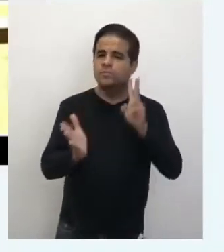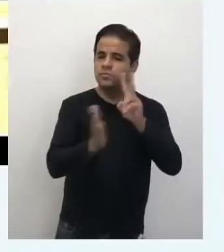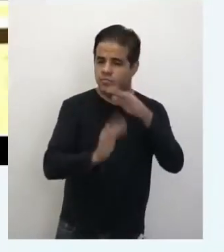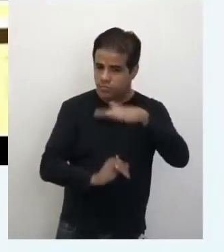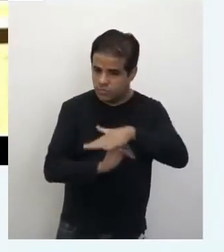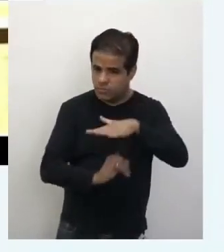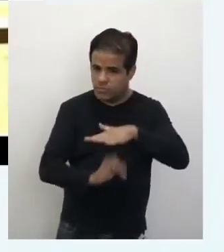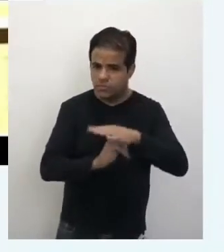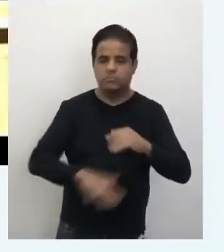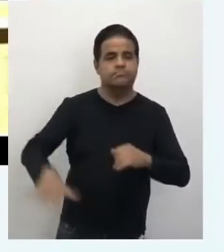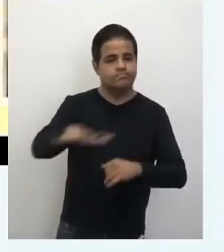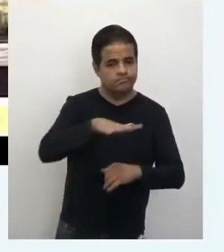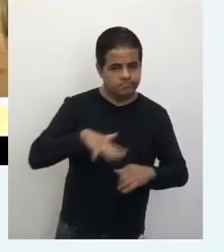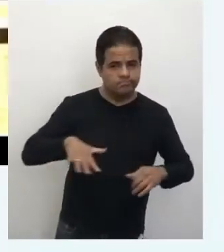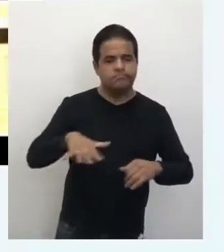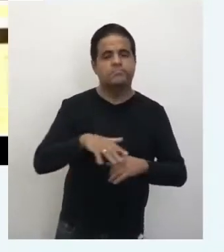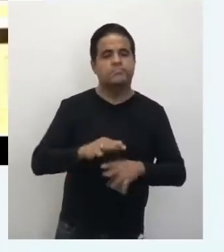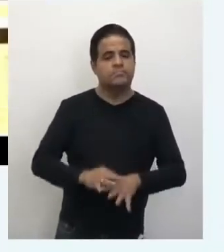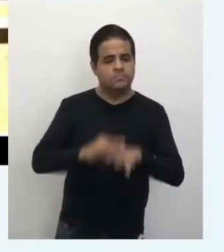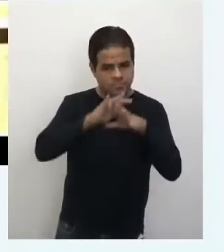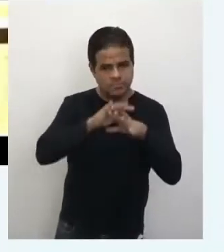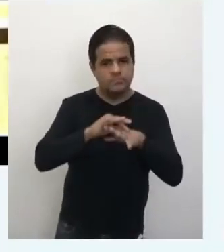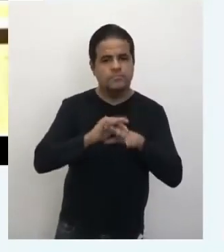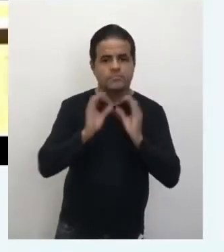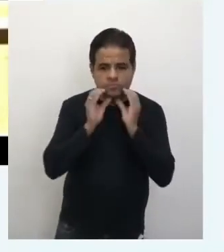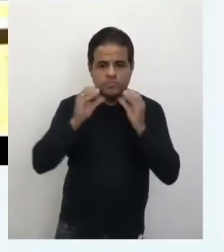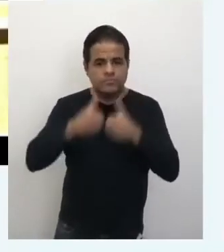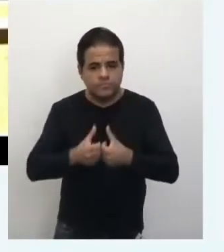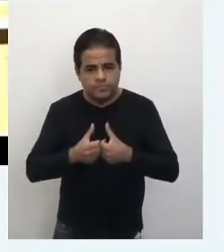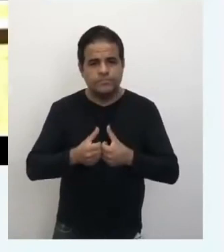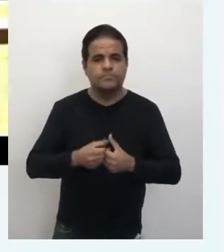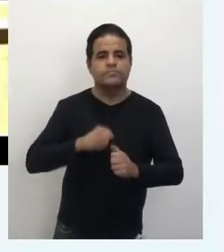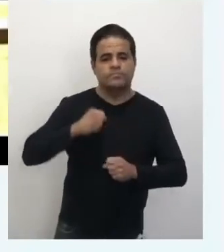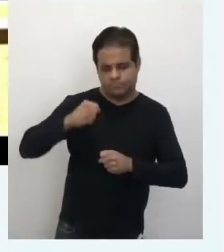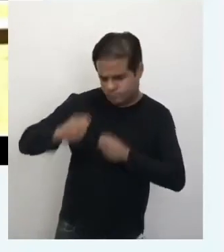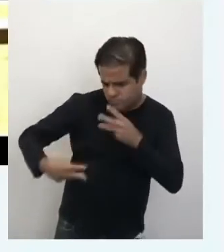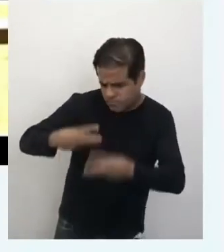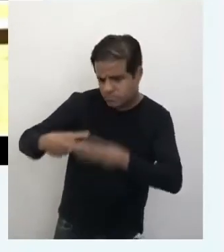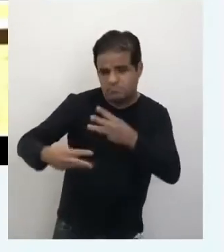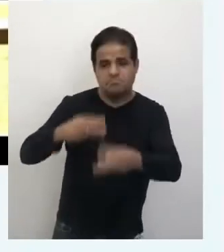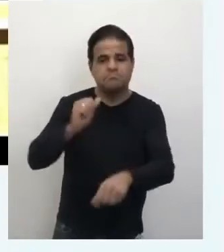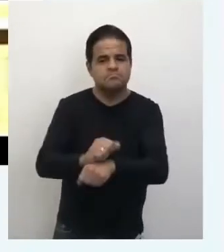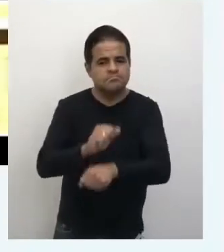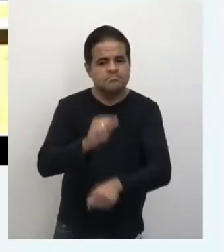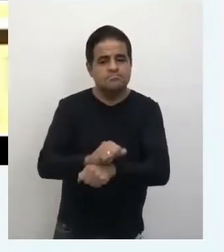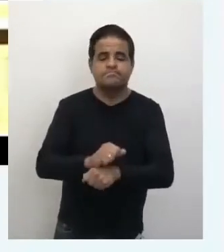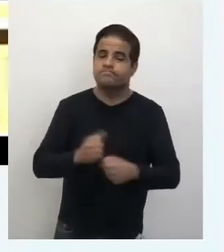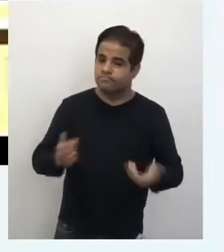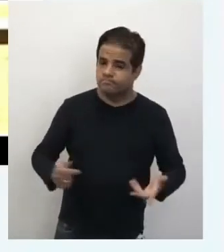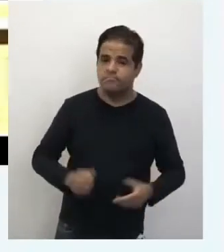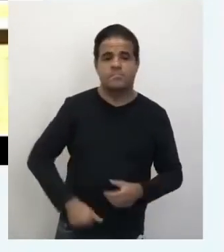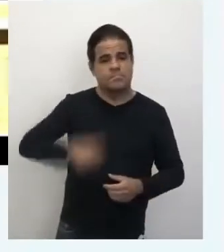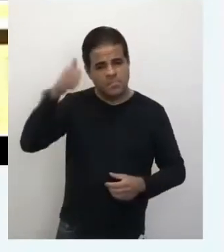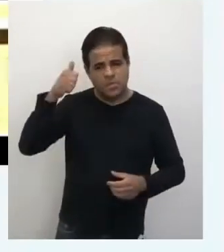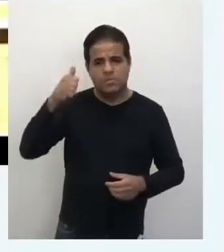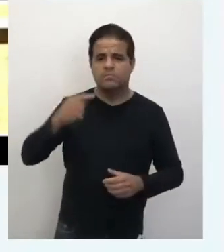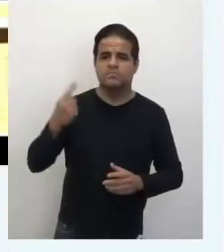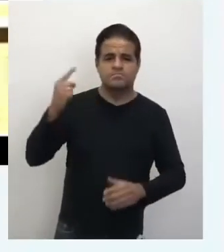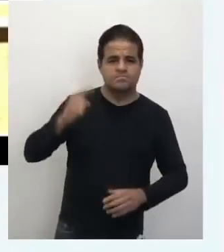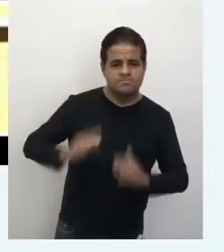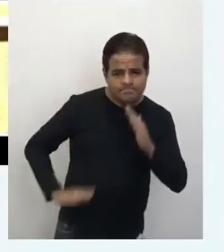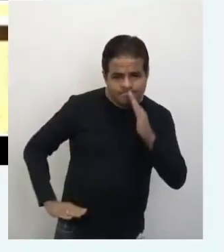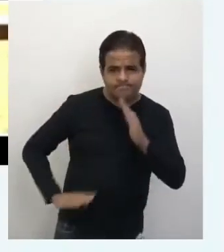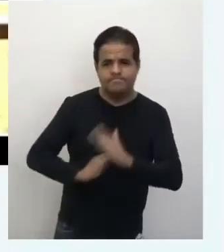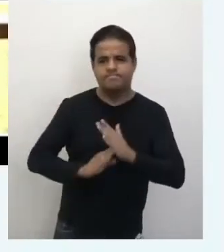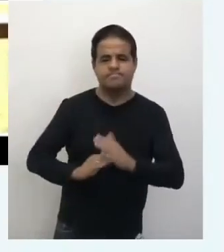sociais, ambientalistas, lideranças comunitárias e o Ministério Público temem que Belo Monte seja apenas a primeira de uma série de barragens